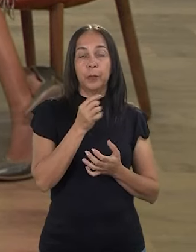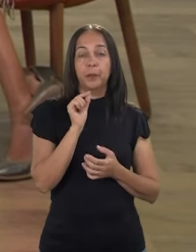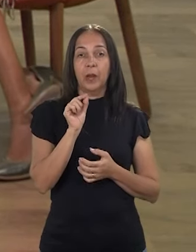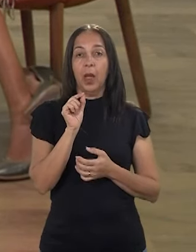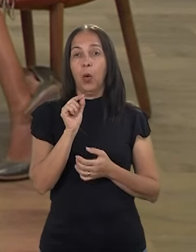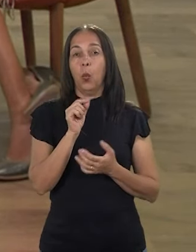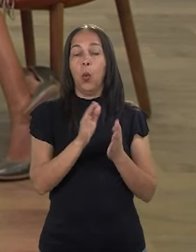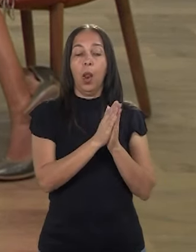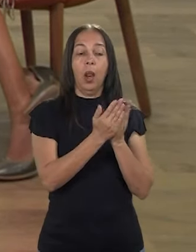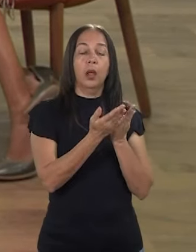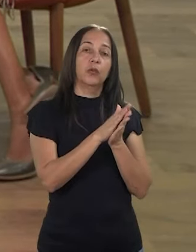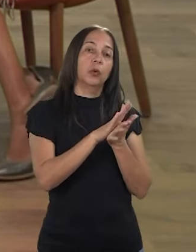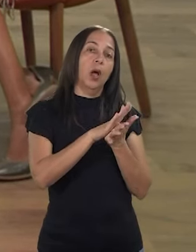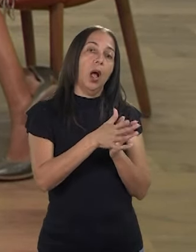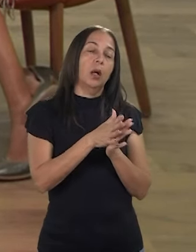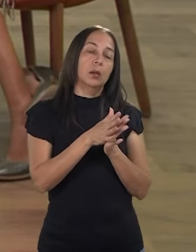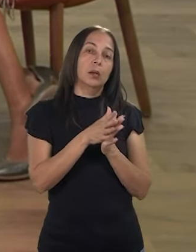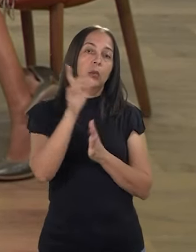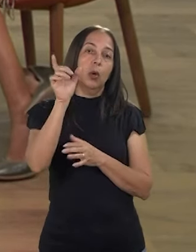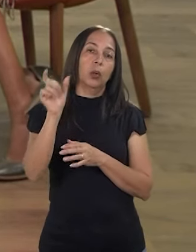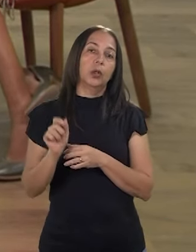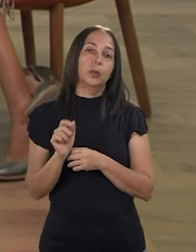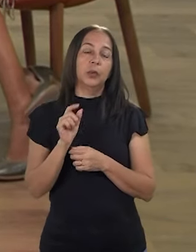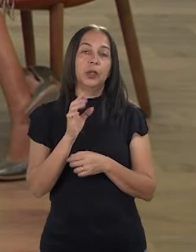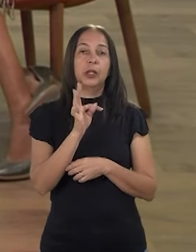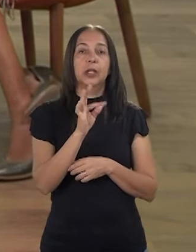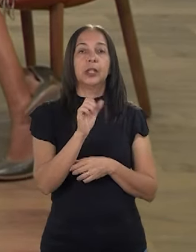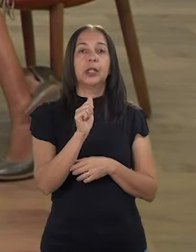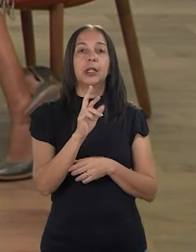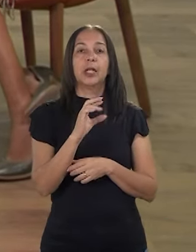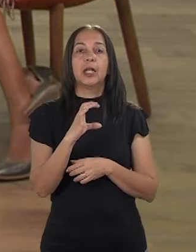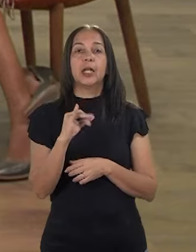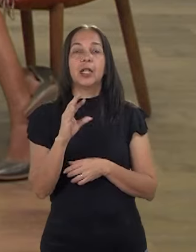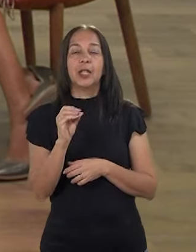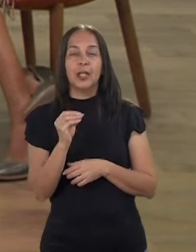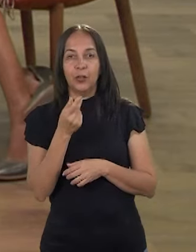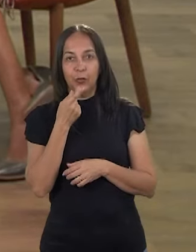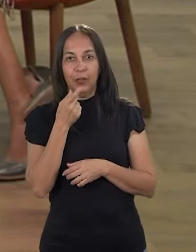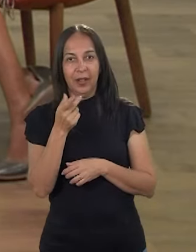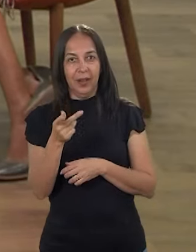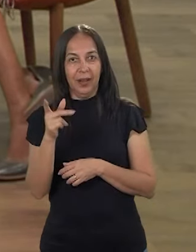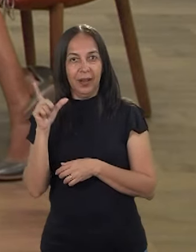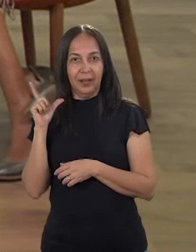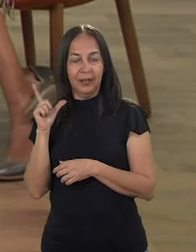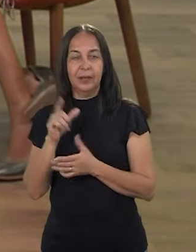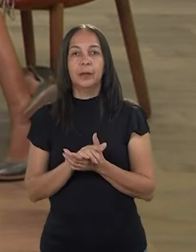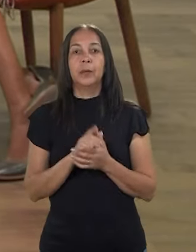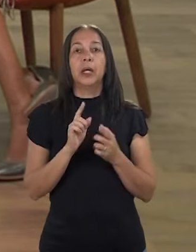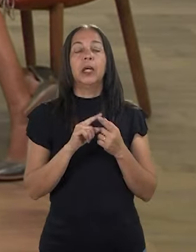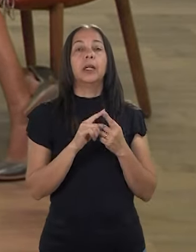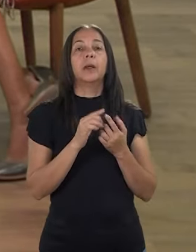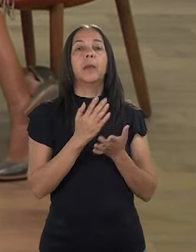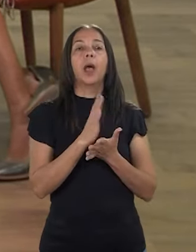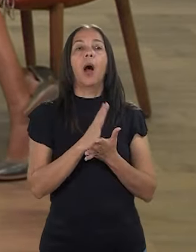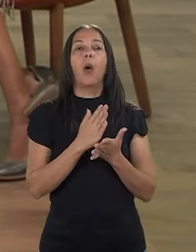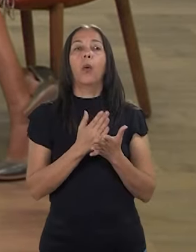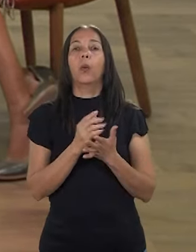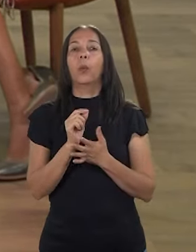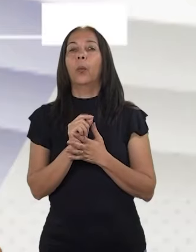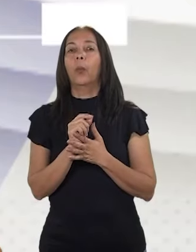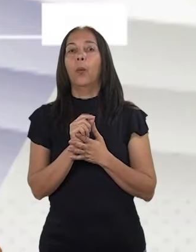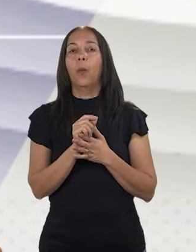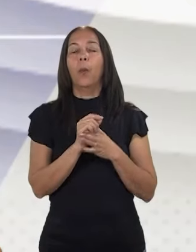deixar aqui o livro racismo algorítmico de Tarcisio Silva né então que foi o que eu citei no começo mas eu também vou deixar algumas séries